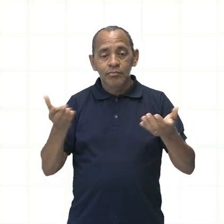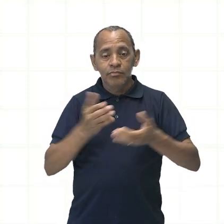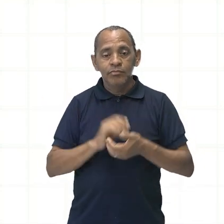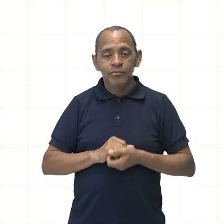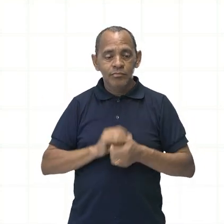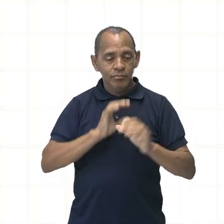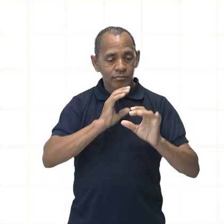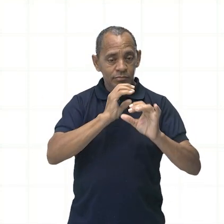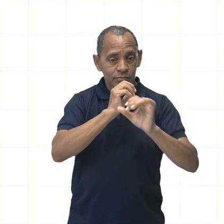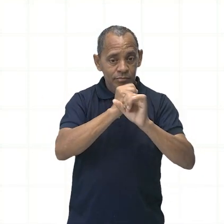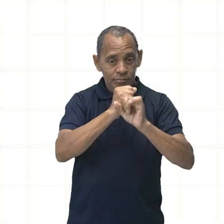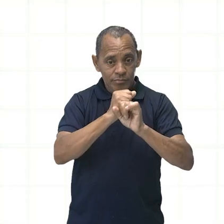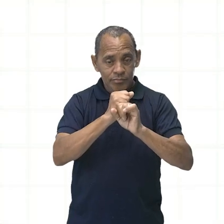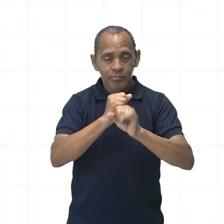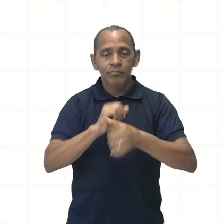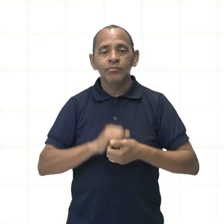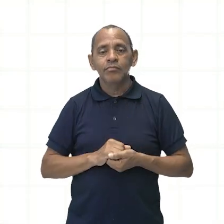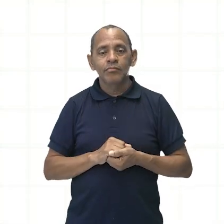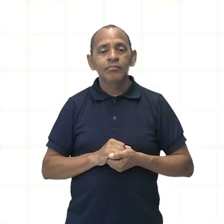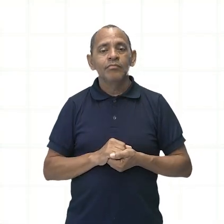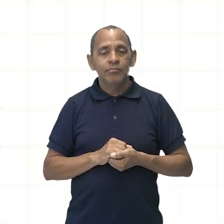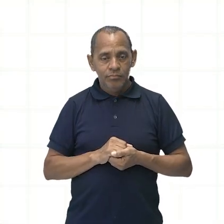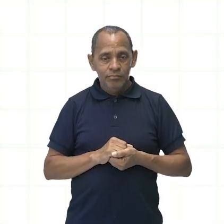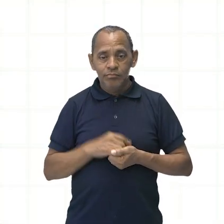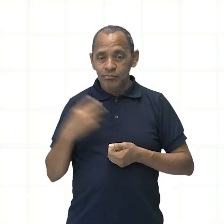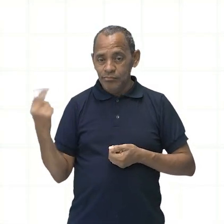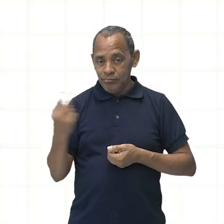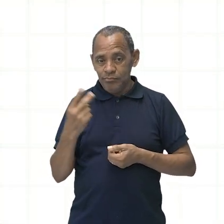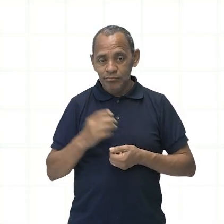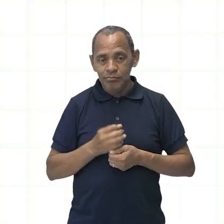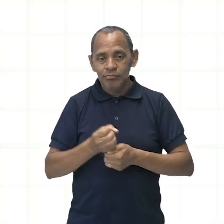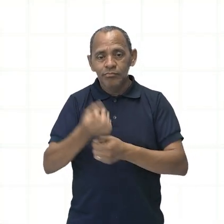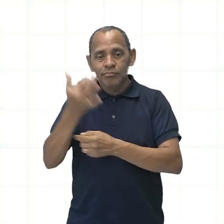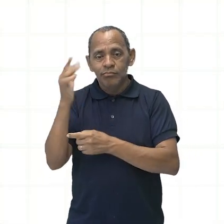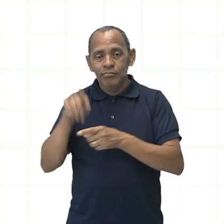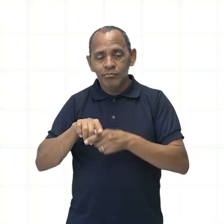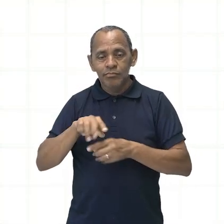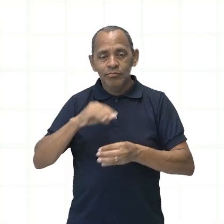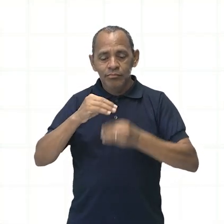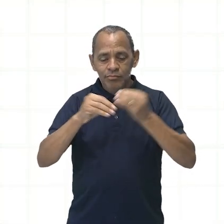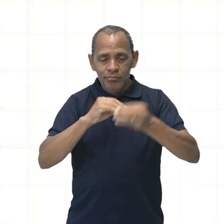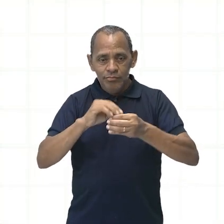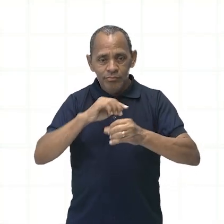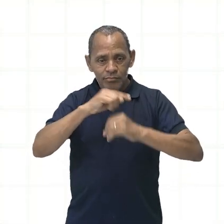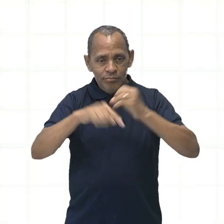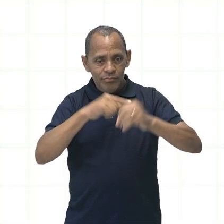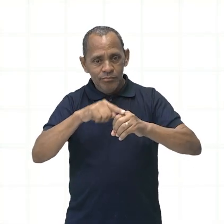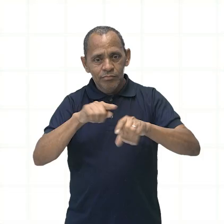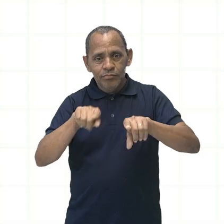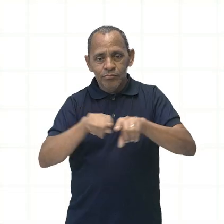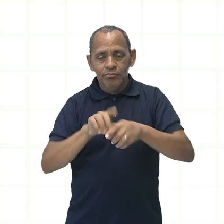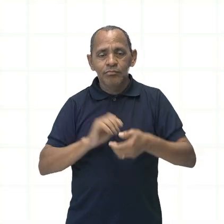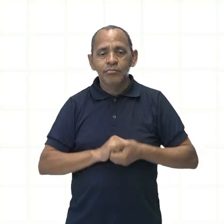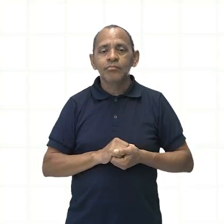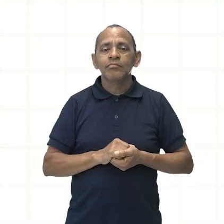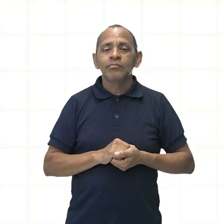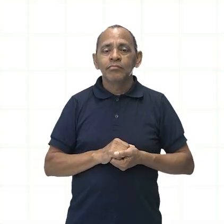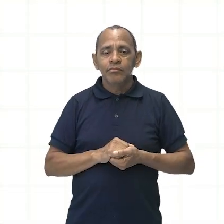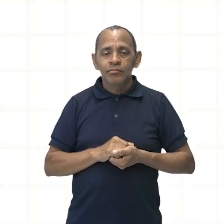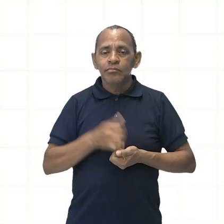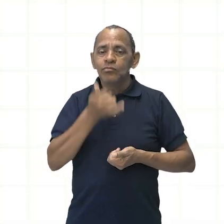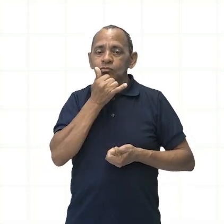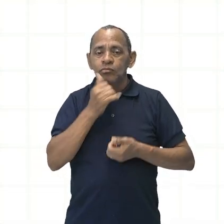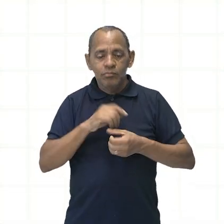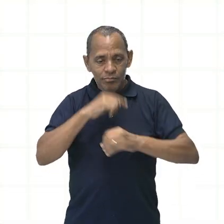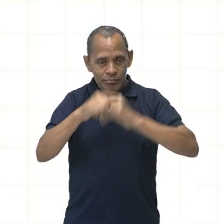vamos multiplicar esses valores pela quantidade de moléculas, de átomos presentes na molécula. Com relação ao carbono,